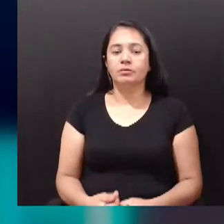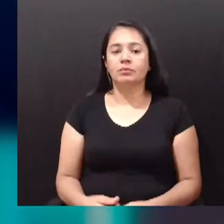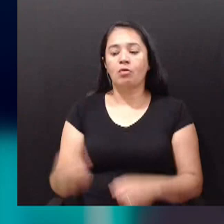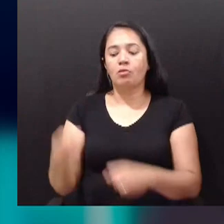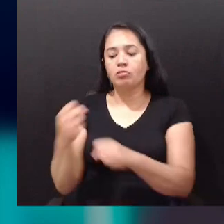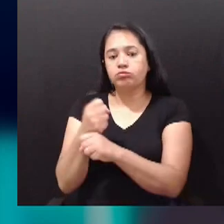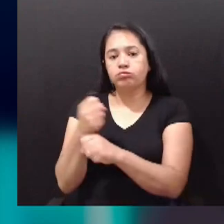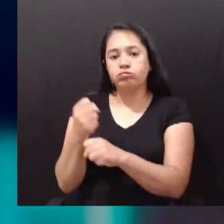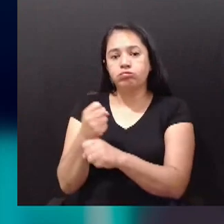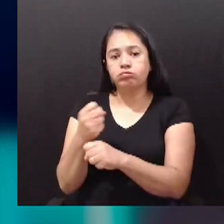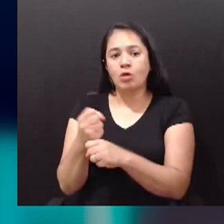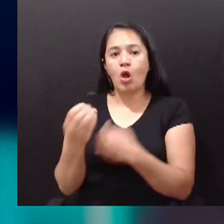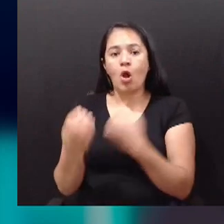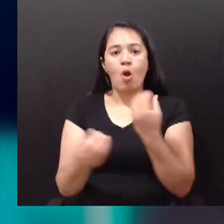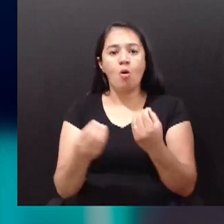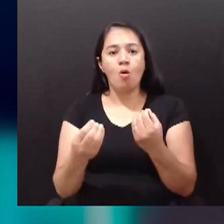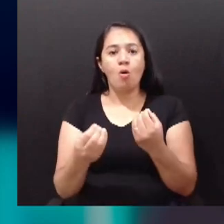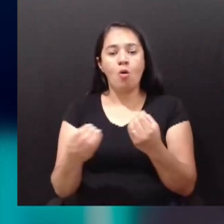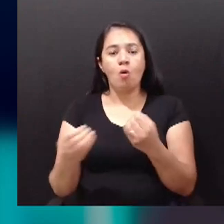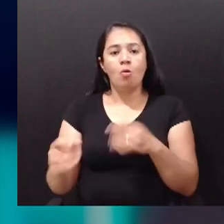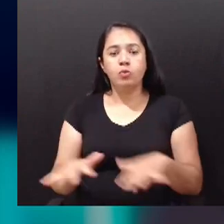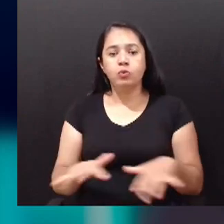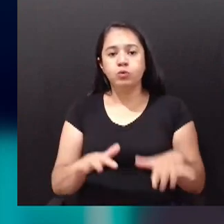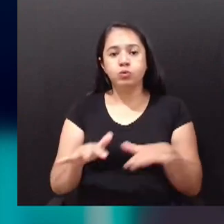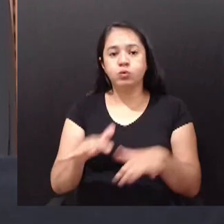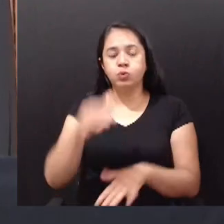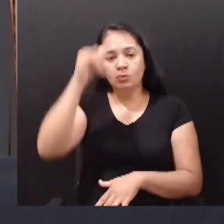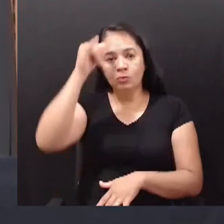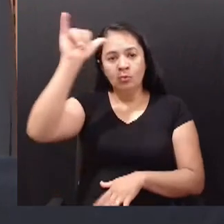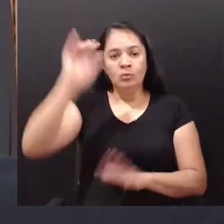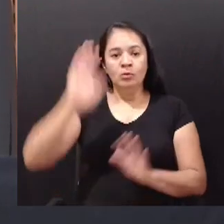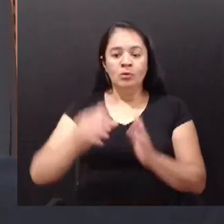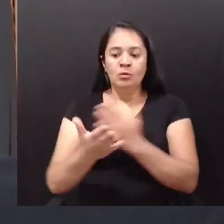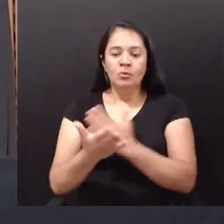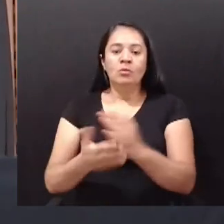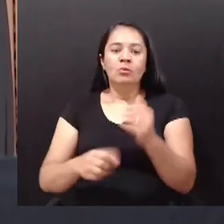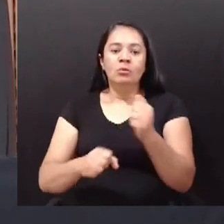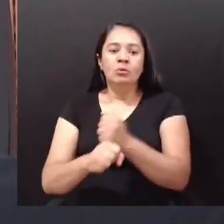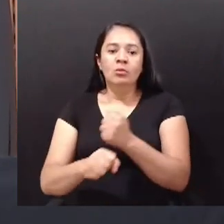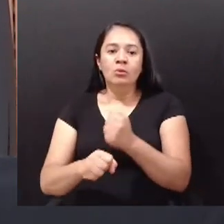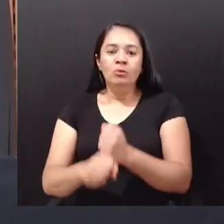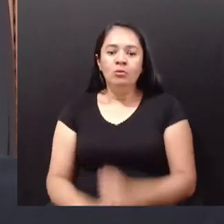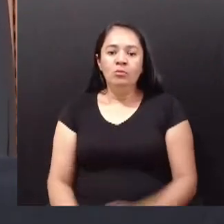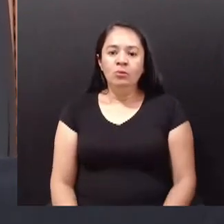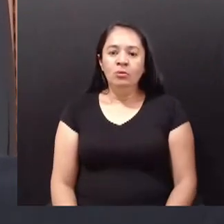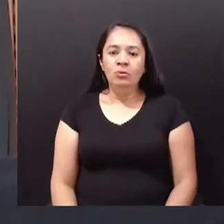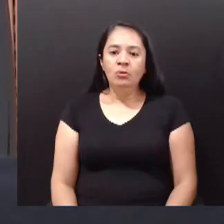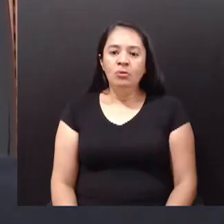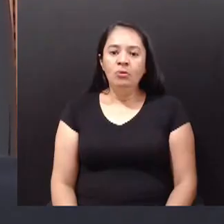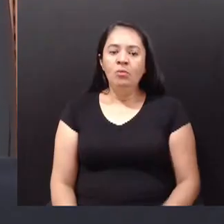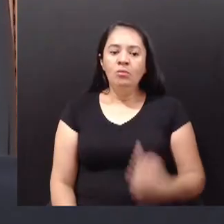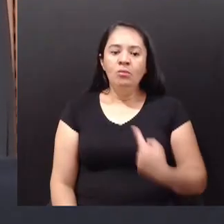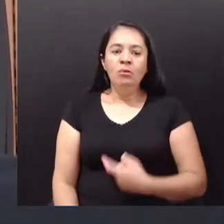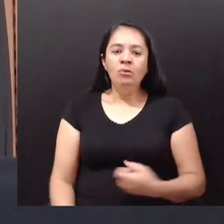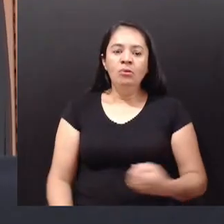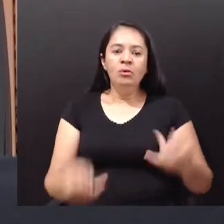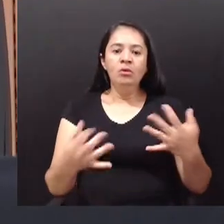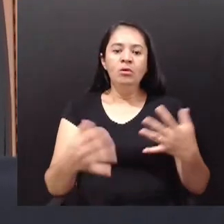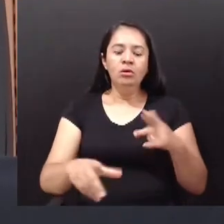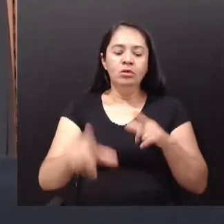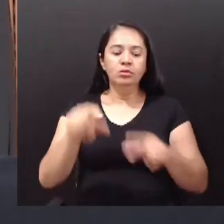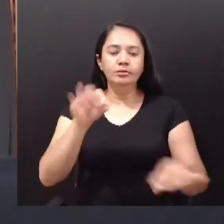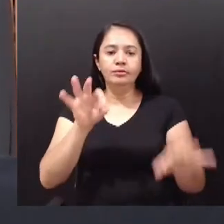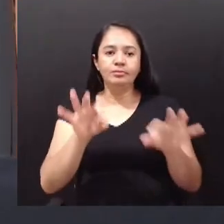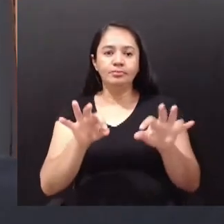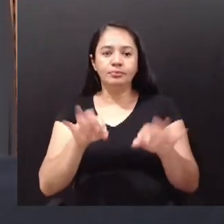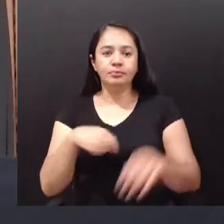contenção de enchentes que estão sendo realizadas na cidade. Definimos como plano de governo, que nós vimos atacar